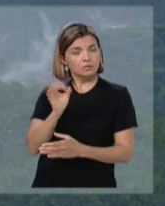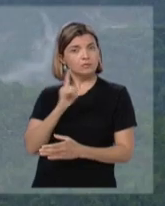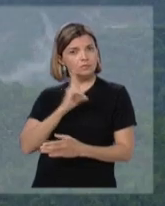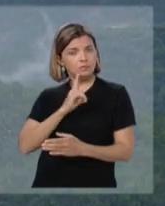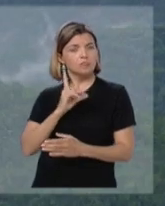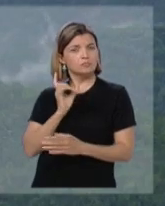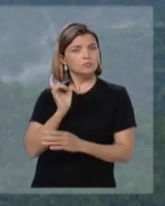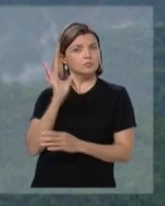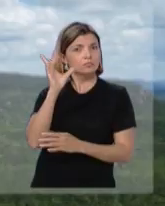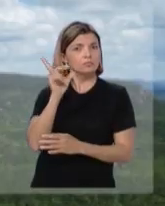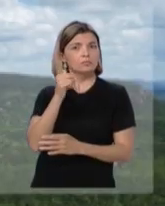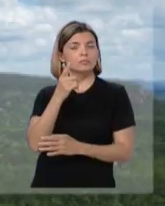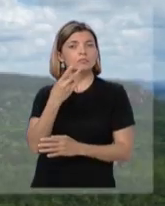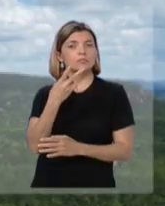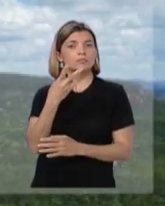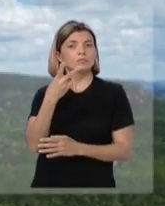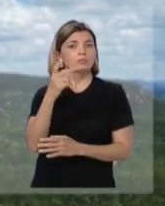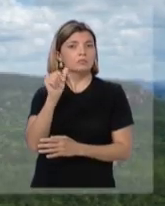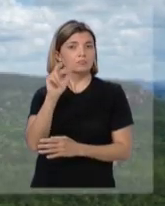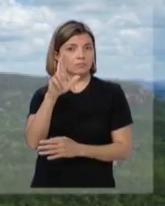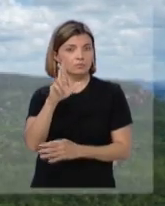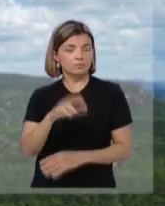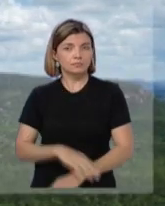atmosfera do nosso planeta.